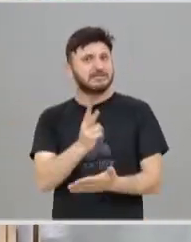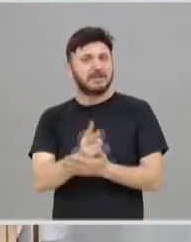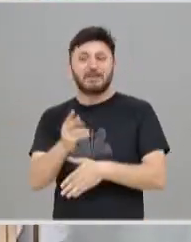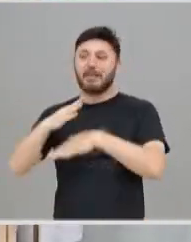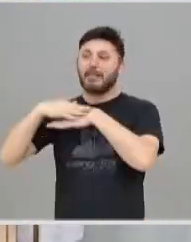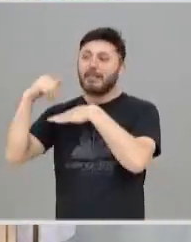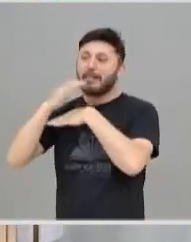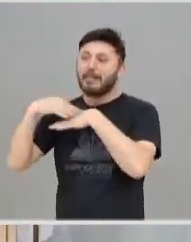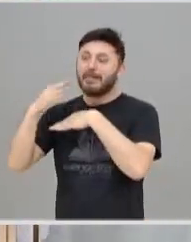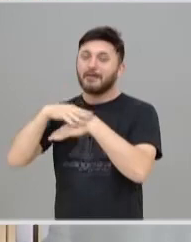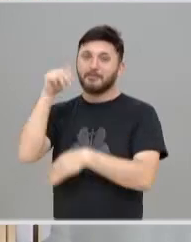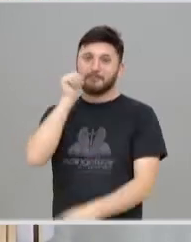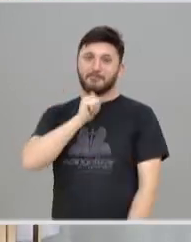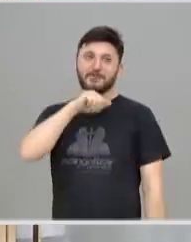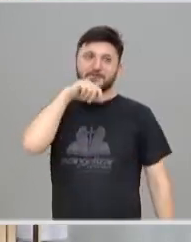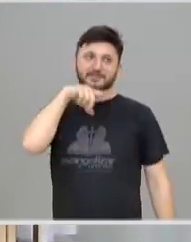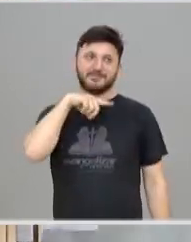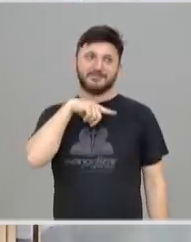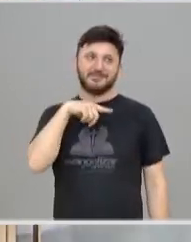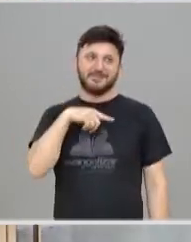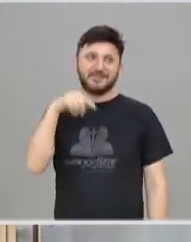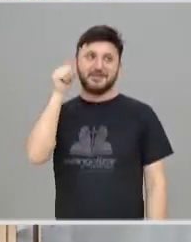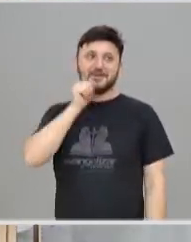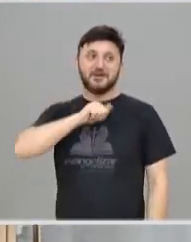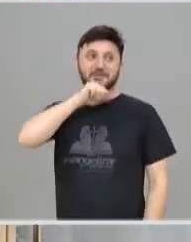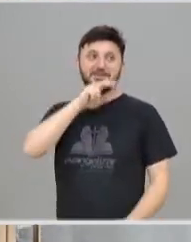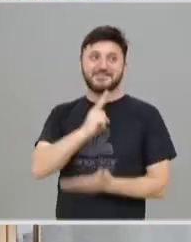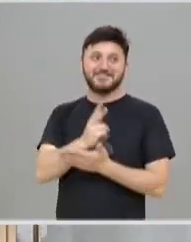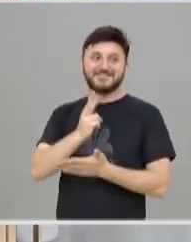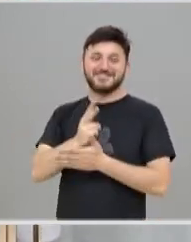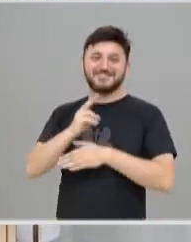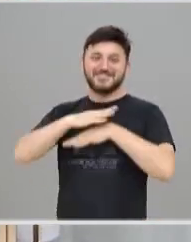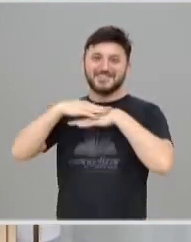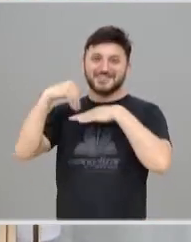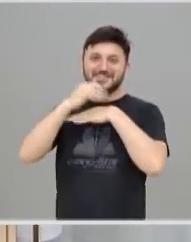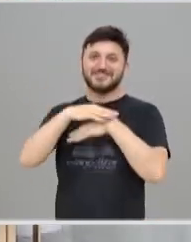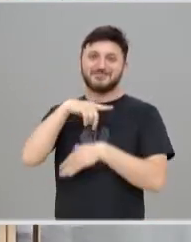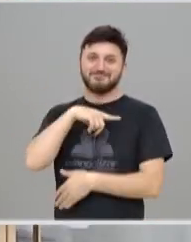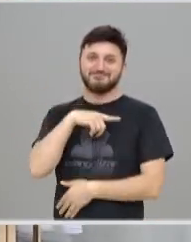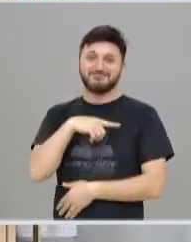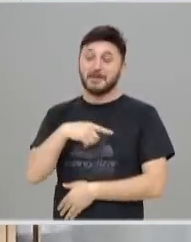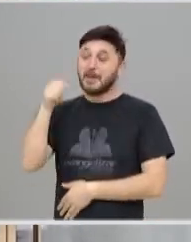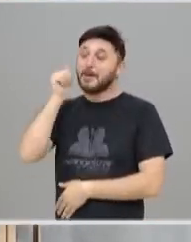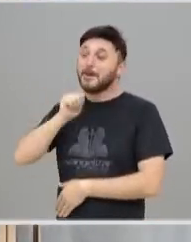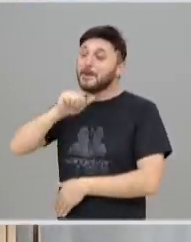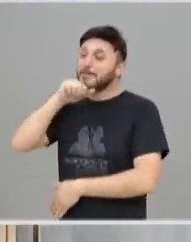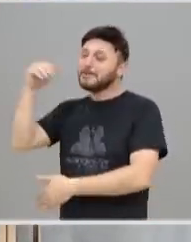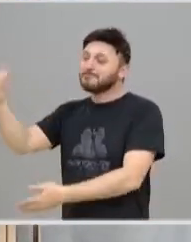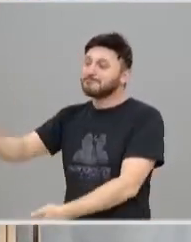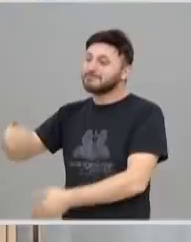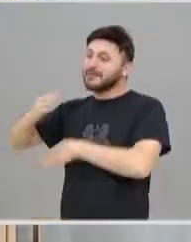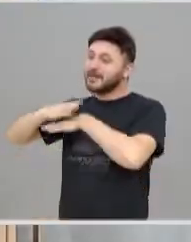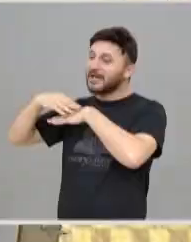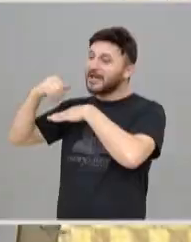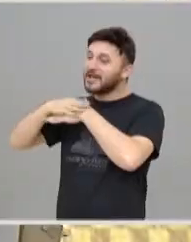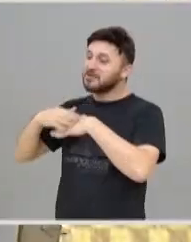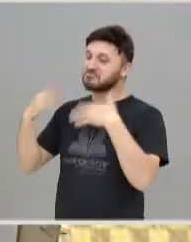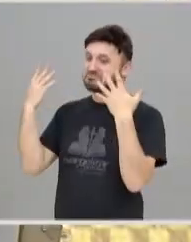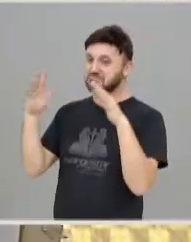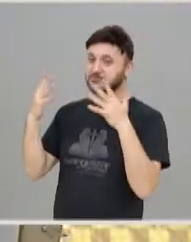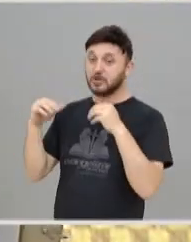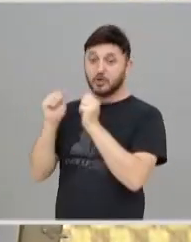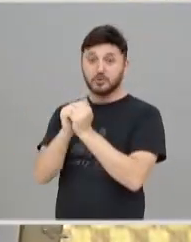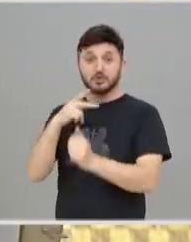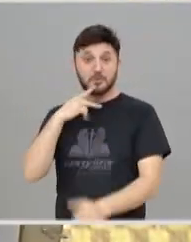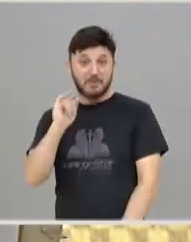chamego. Com a mãe, sempre carinho. Com a mãe, sempre elogios. Com o